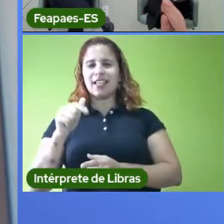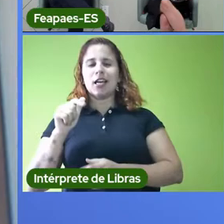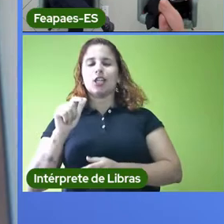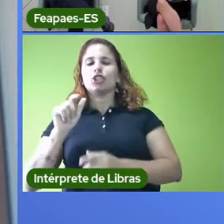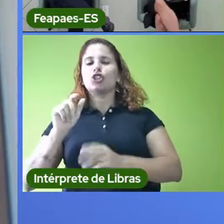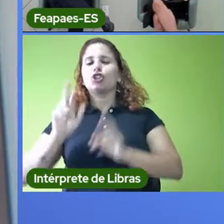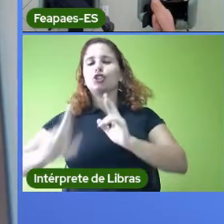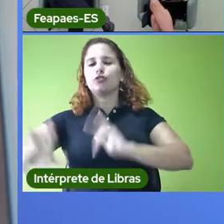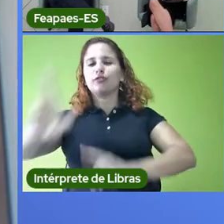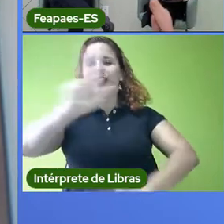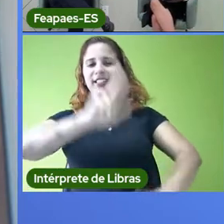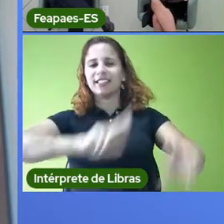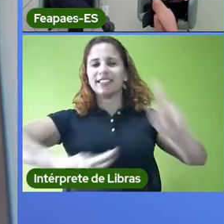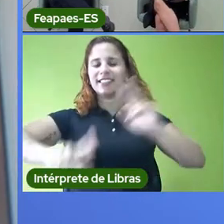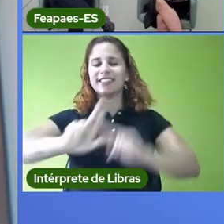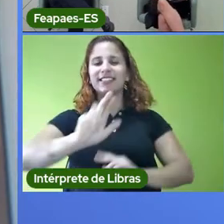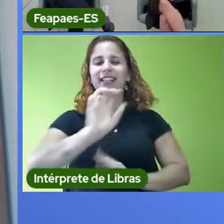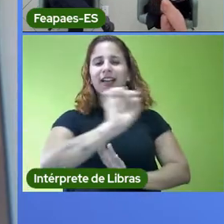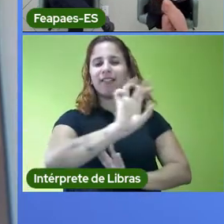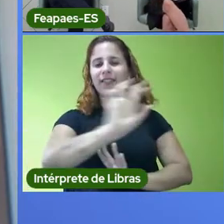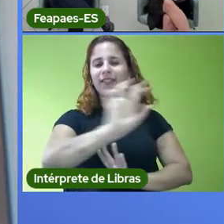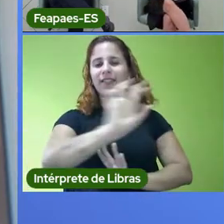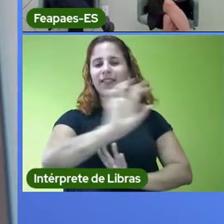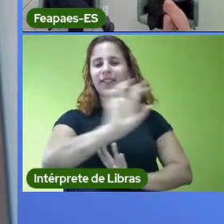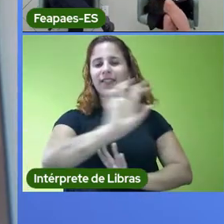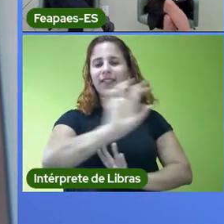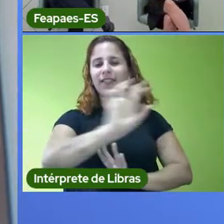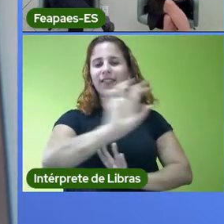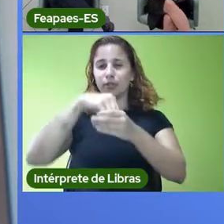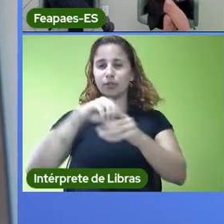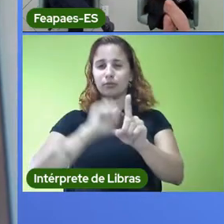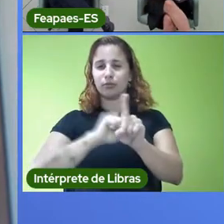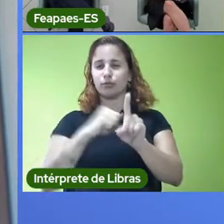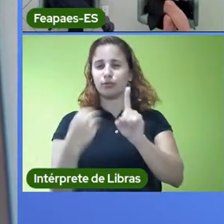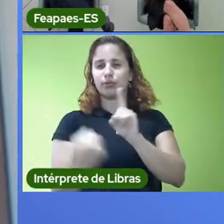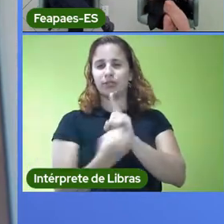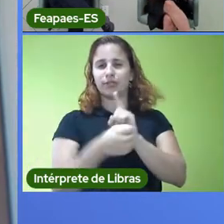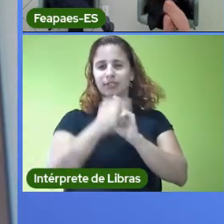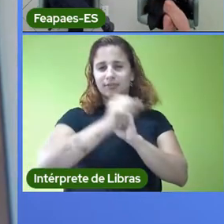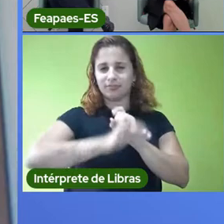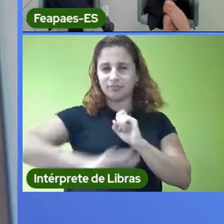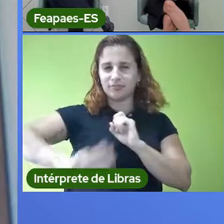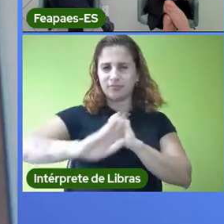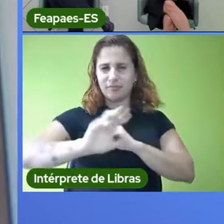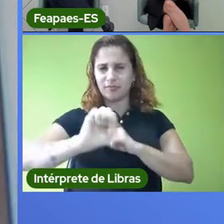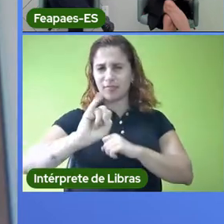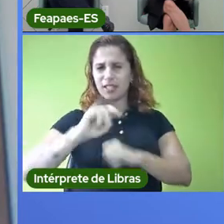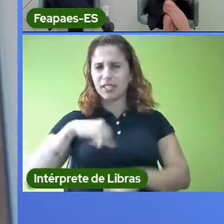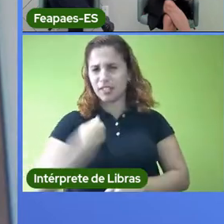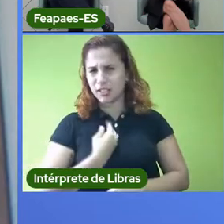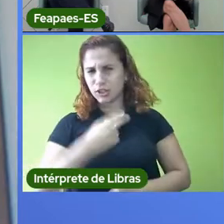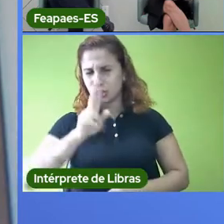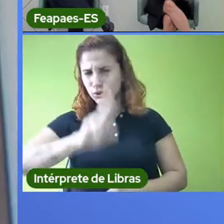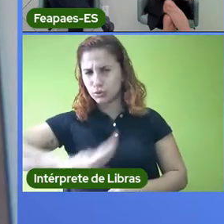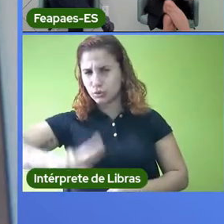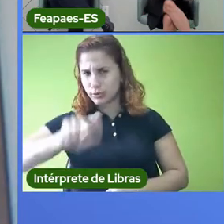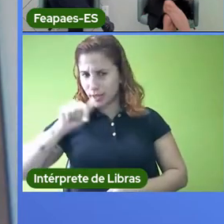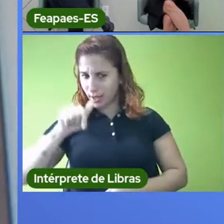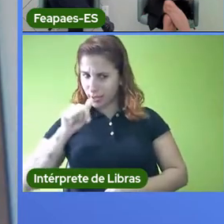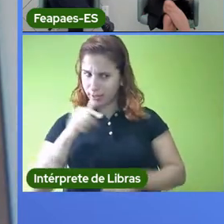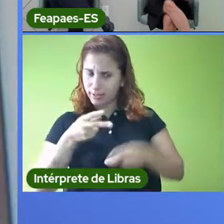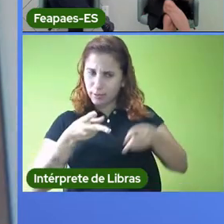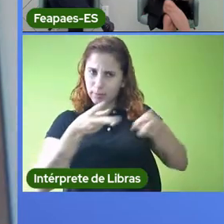social. Se a gente cruzar essa informação, né, ele vai fazer um estudo principalmente da população